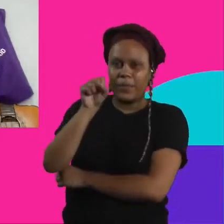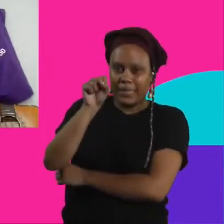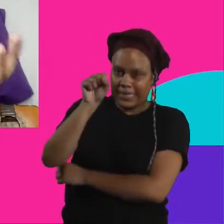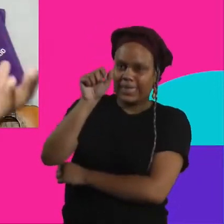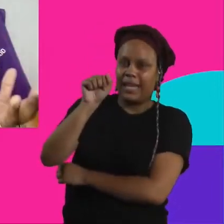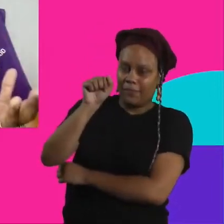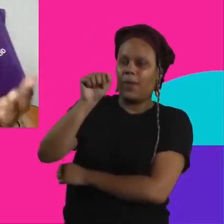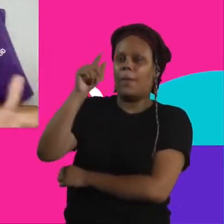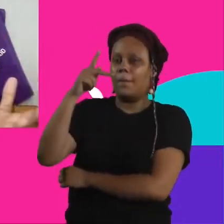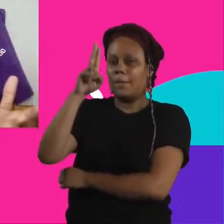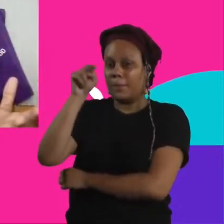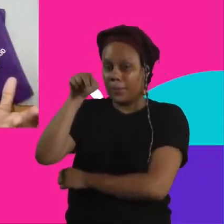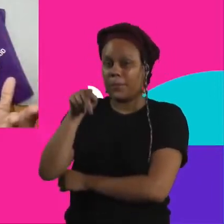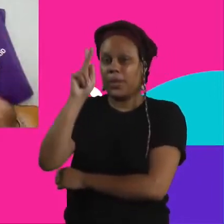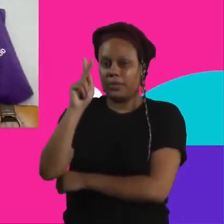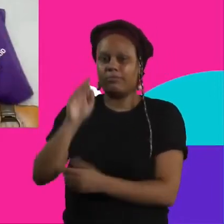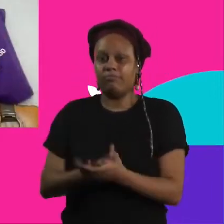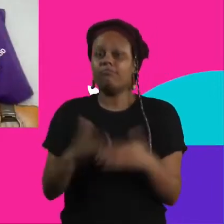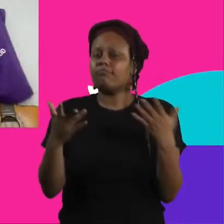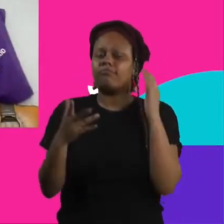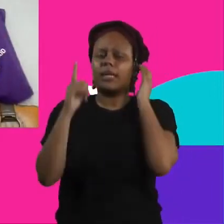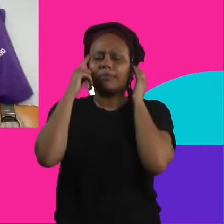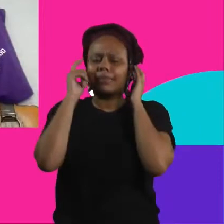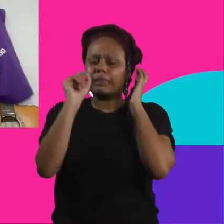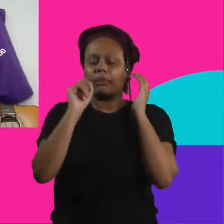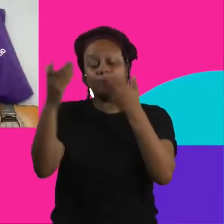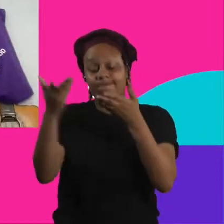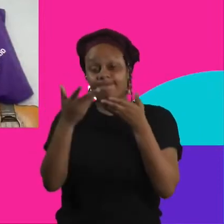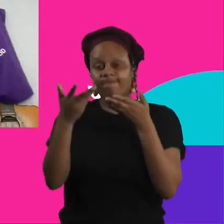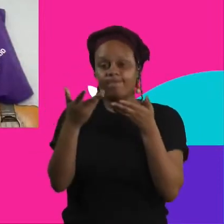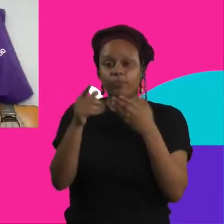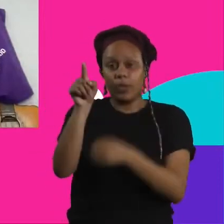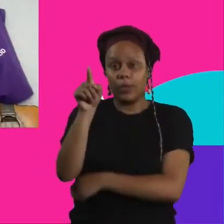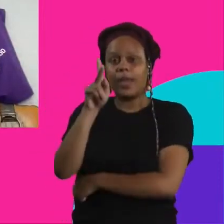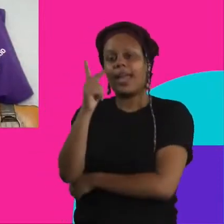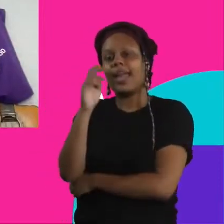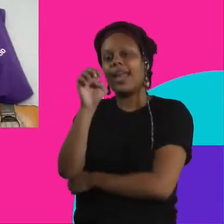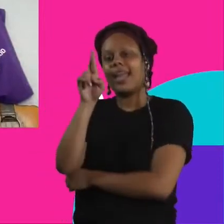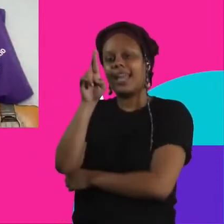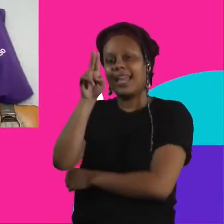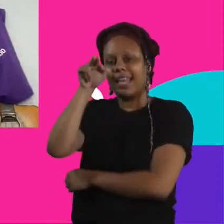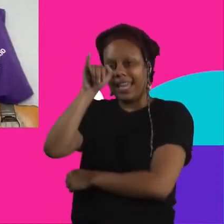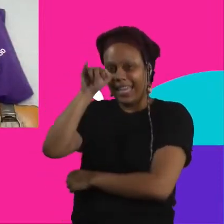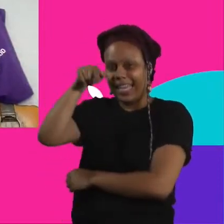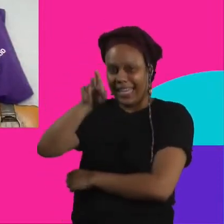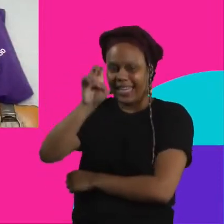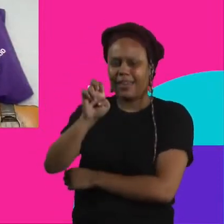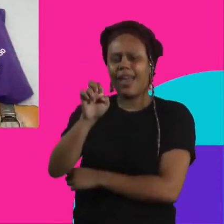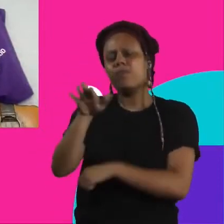de quebrar o sistema, né, break the system. E eu gostaria de convidar o Henrique a falar um pouquinho para nós